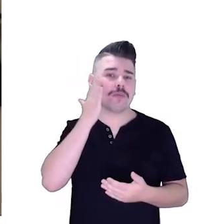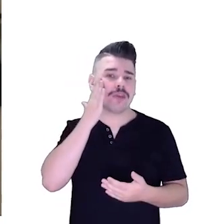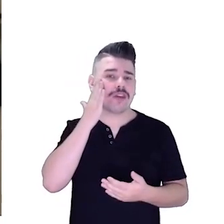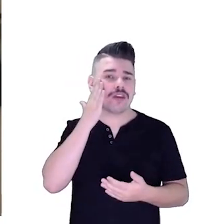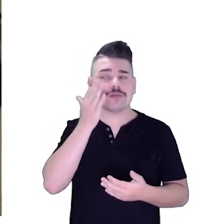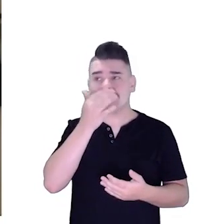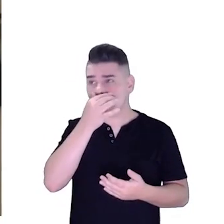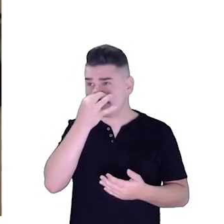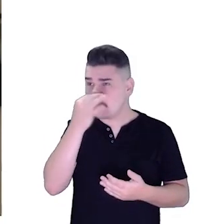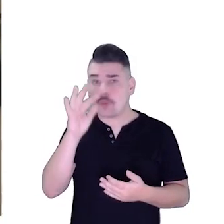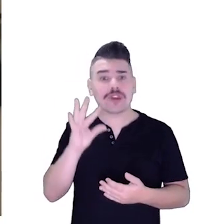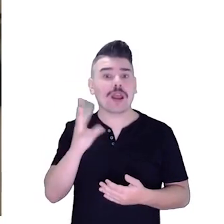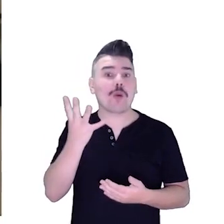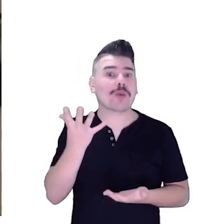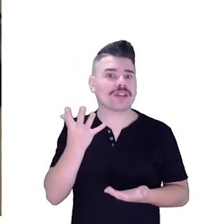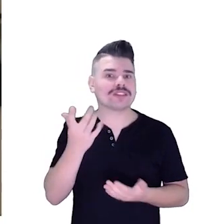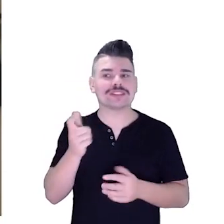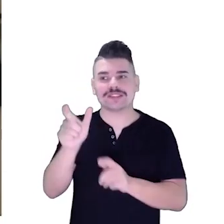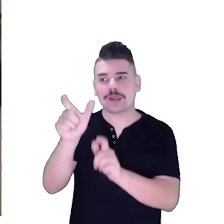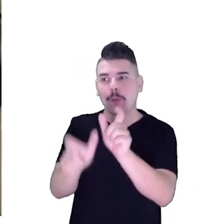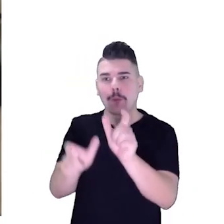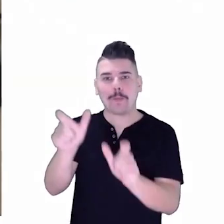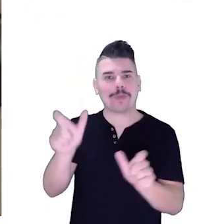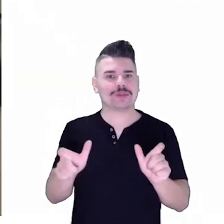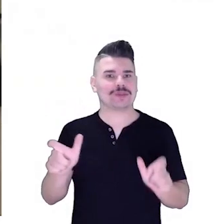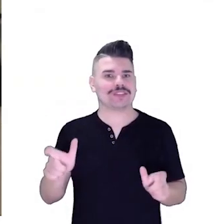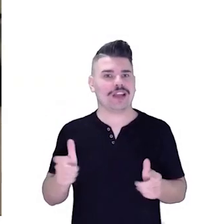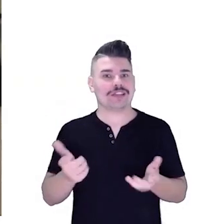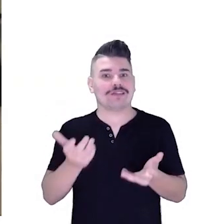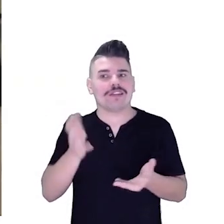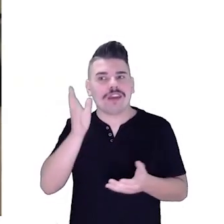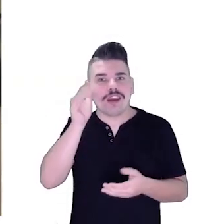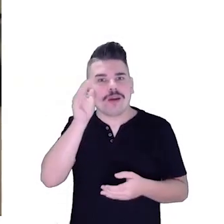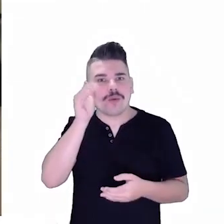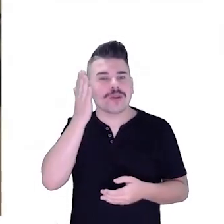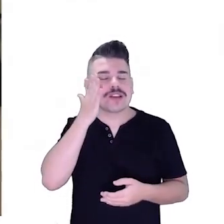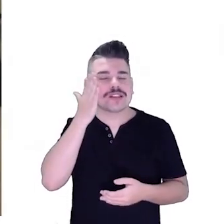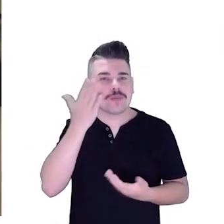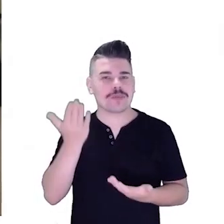saber o que tinha acontecido com aquelas personagens.